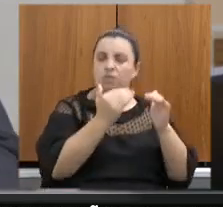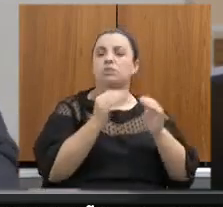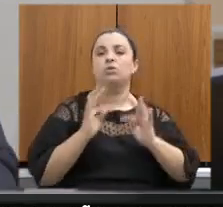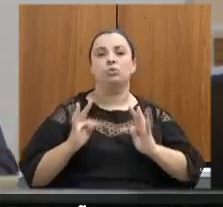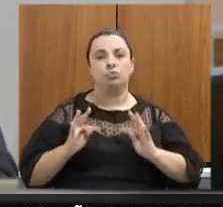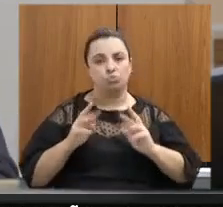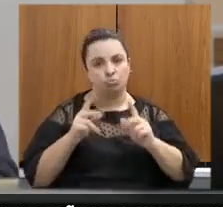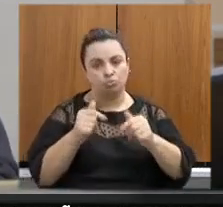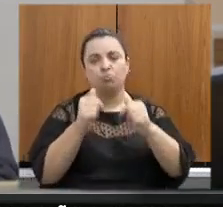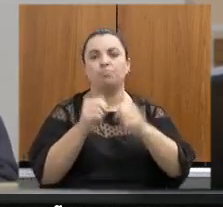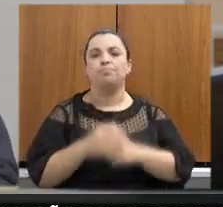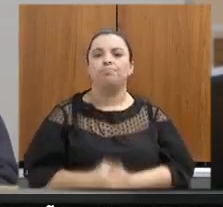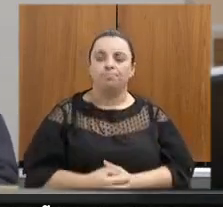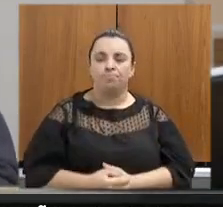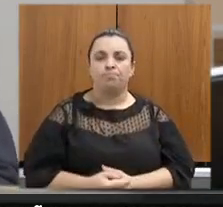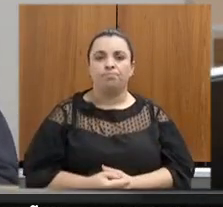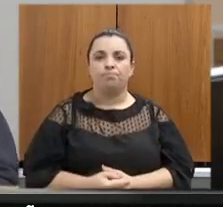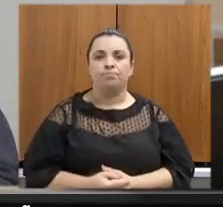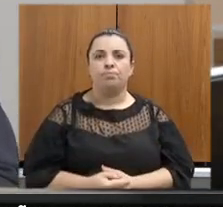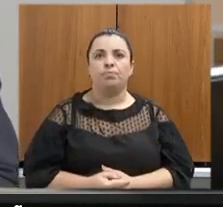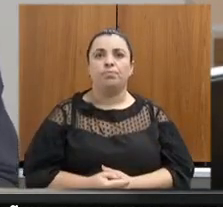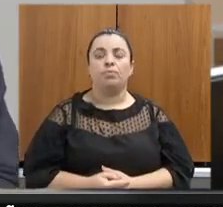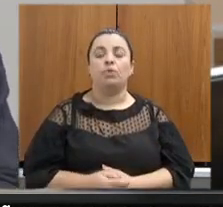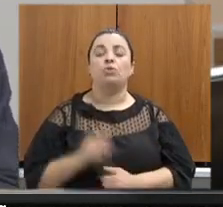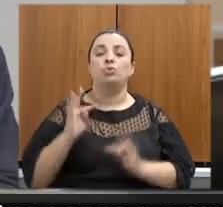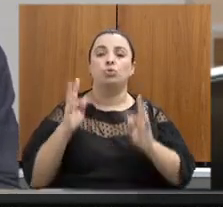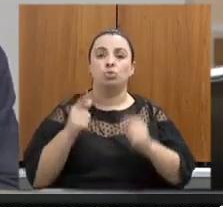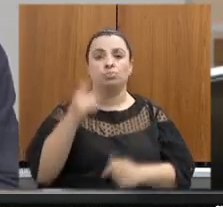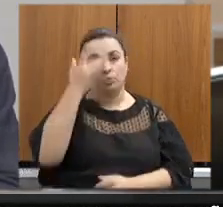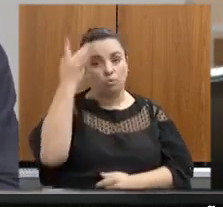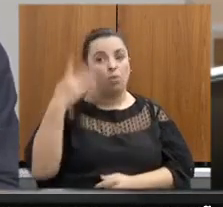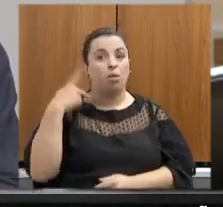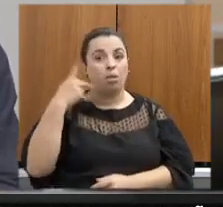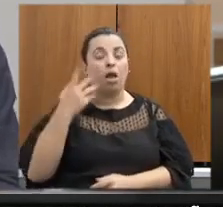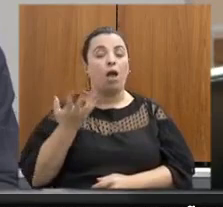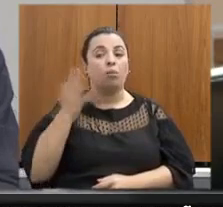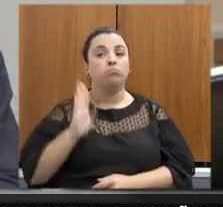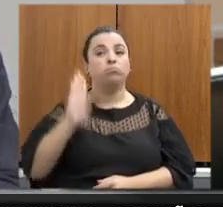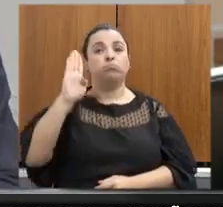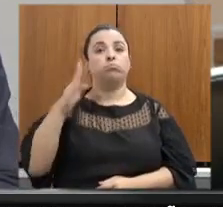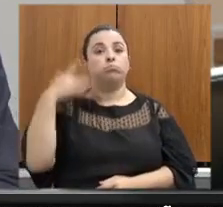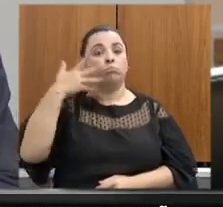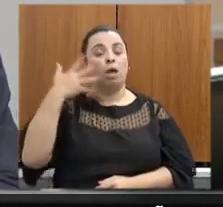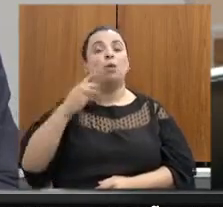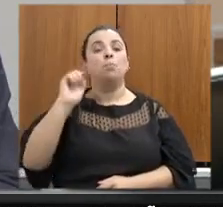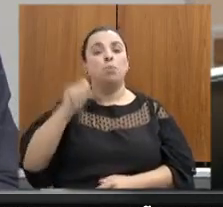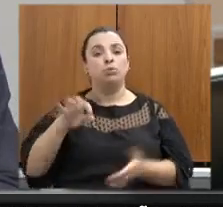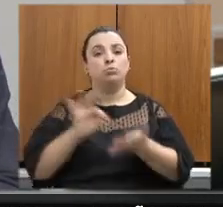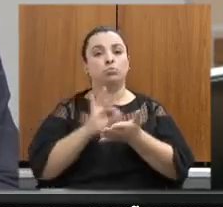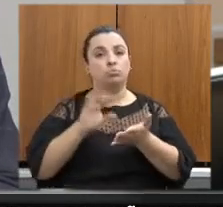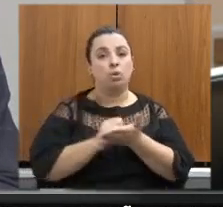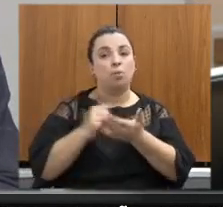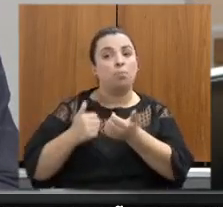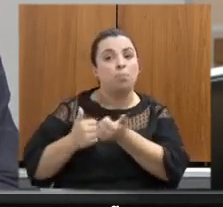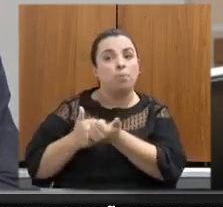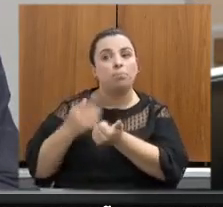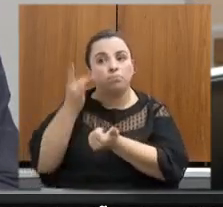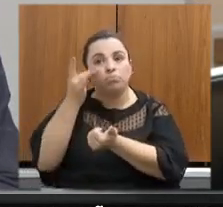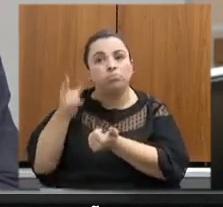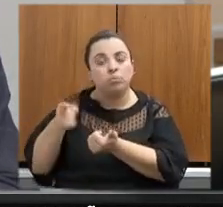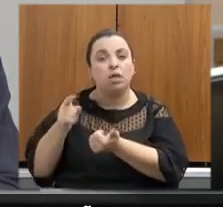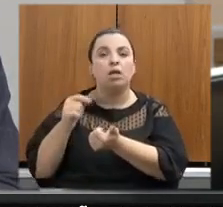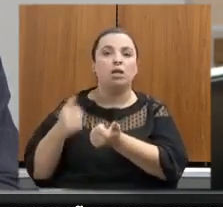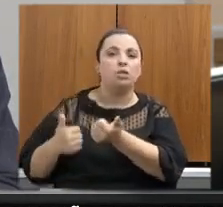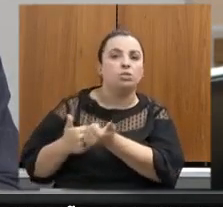de inscrição. Os parlamentares que desejarem fazer uso da palavra podem se inscrever pessoalmente junto à assessoria da comissão